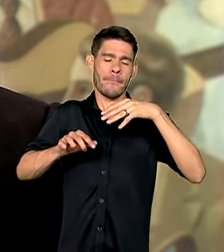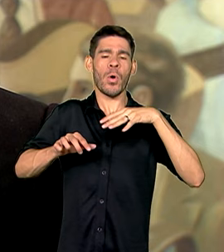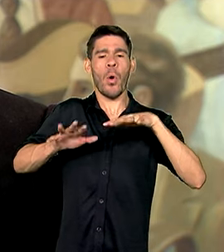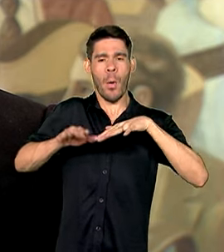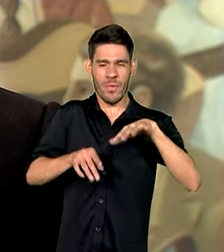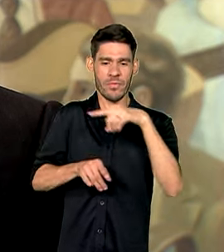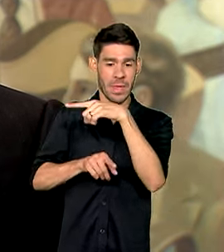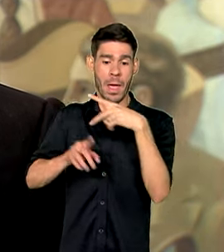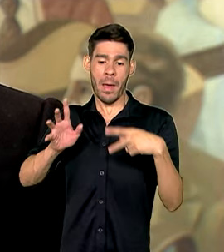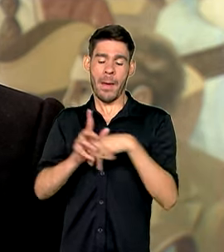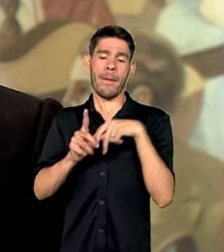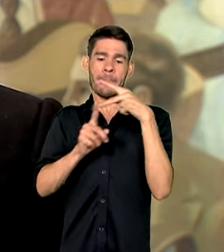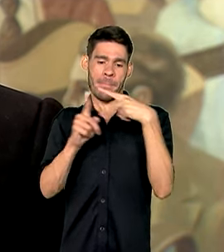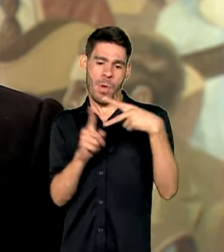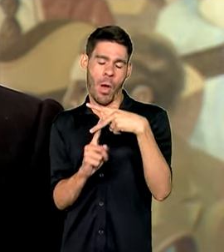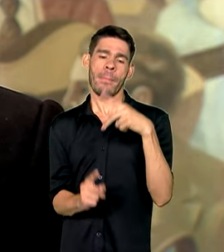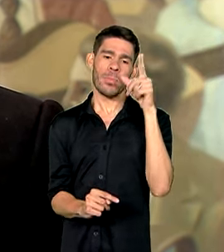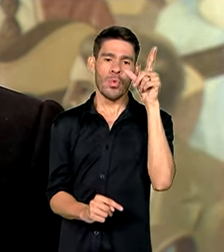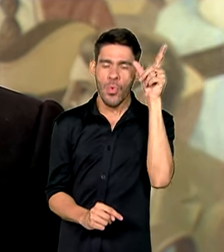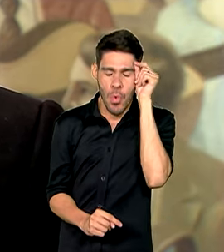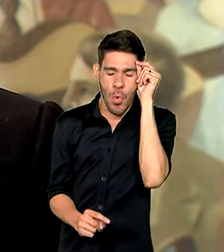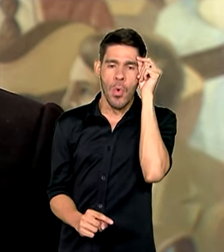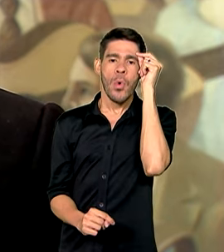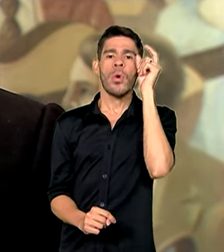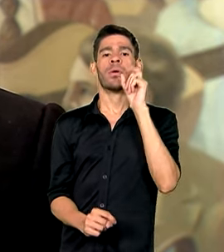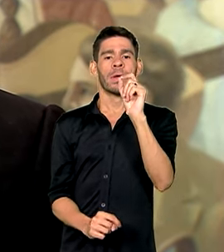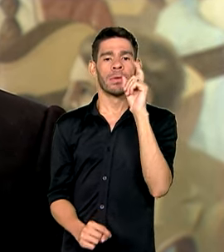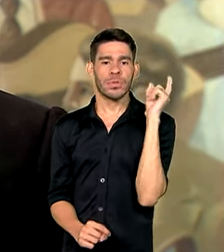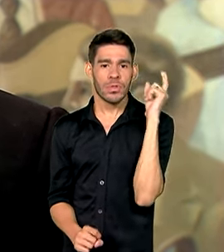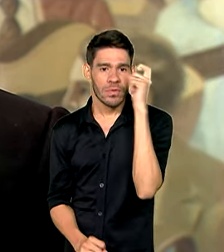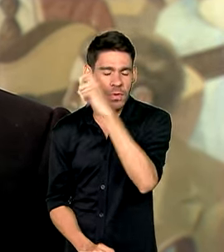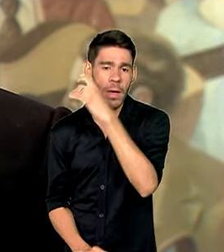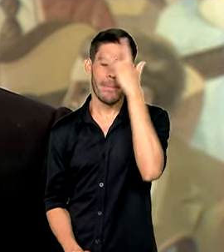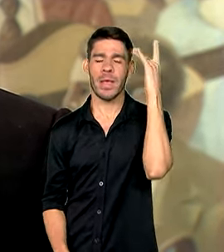do NSS para tentar aliviar um pouco aí as dificuldades dos brasileiros